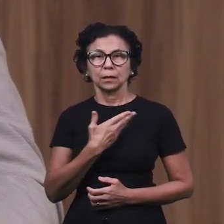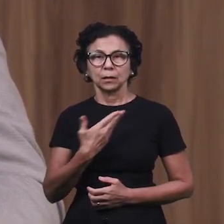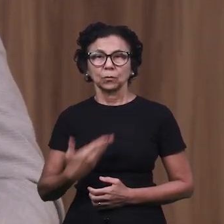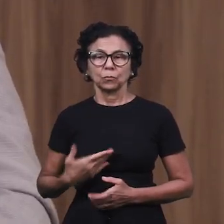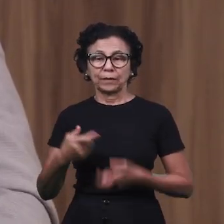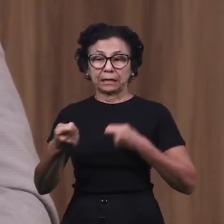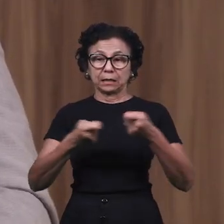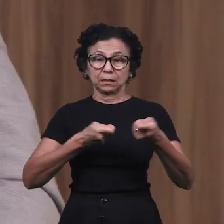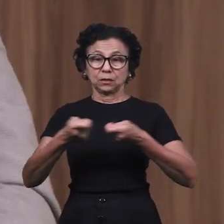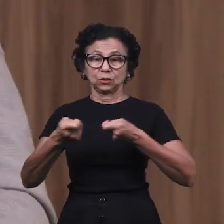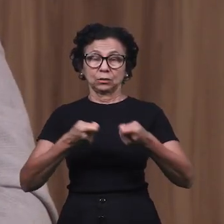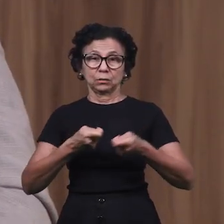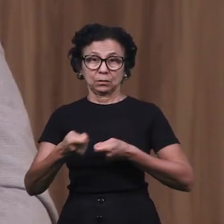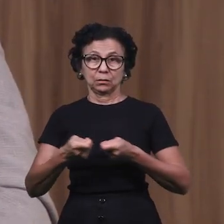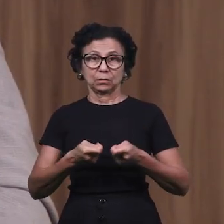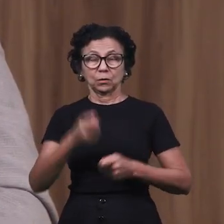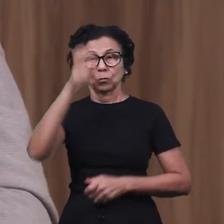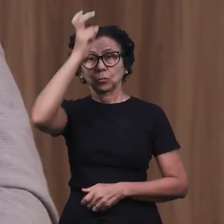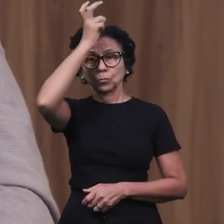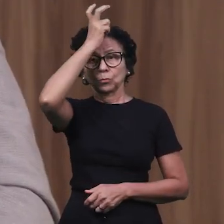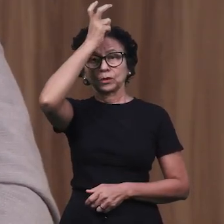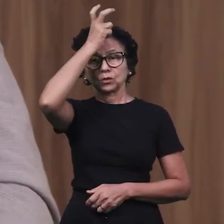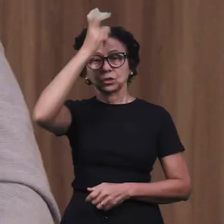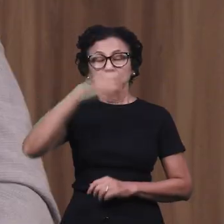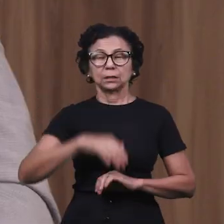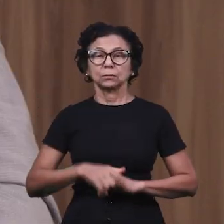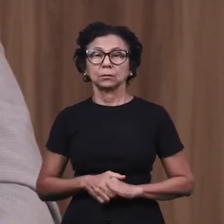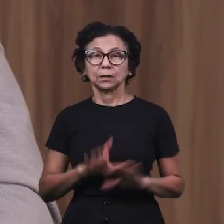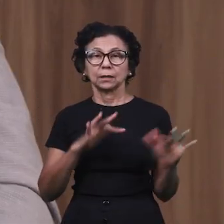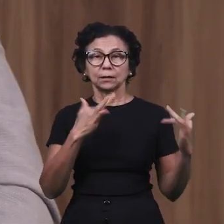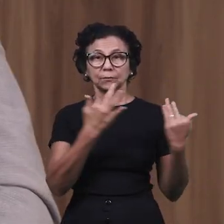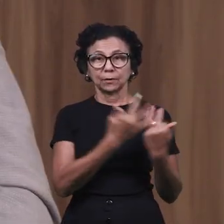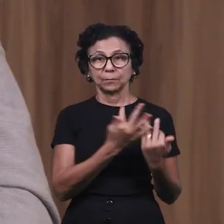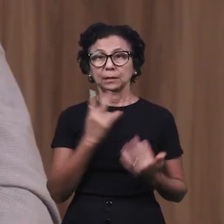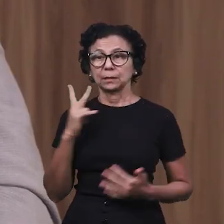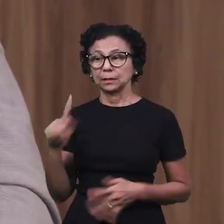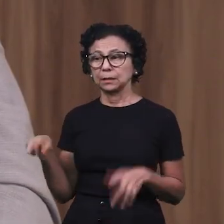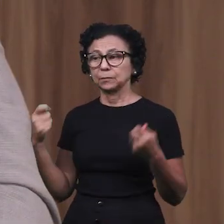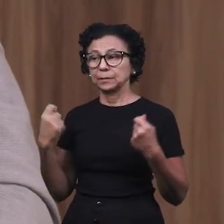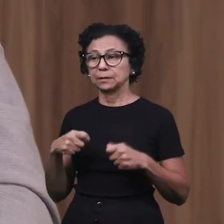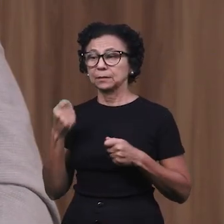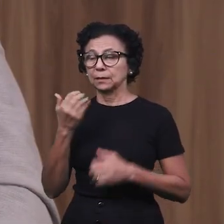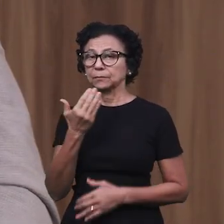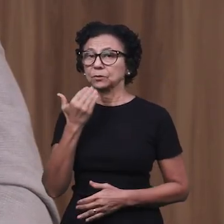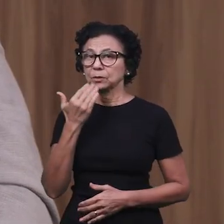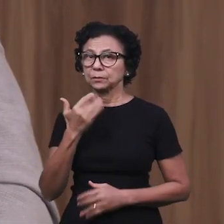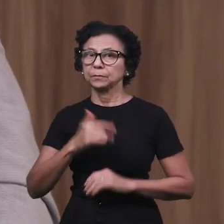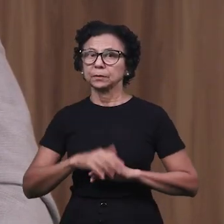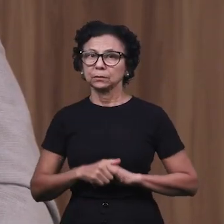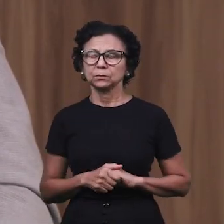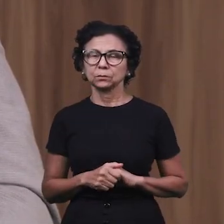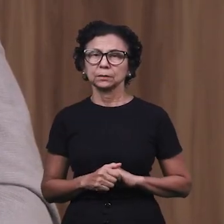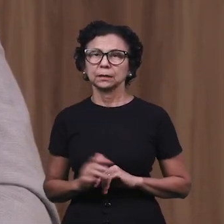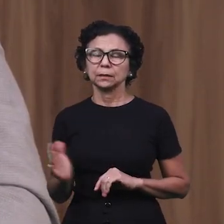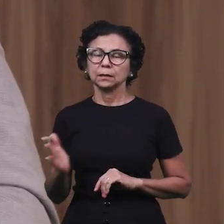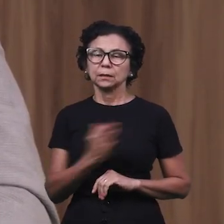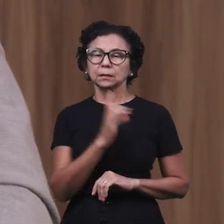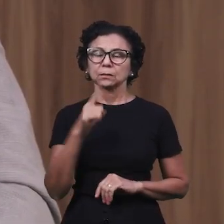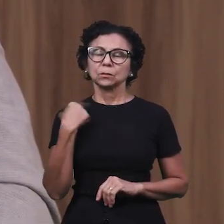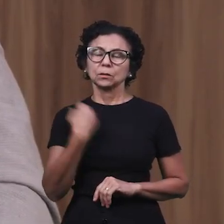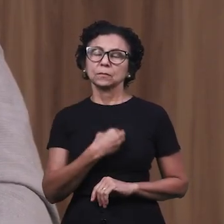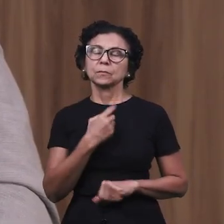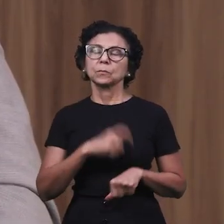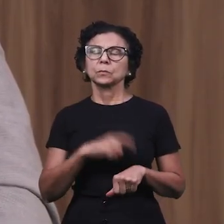o cenário, né, que nós estamos vivendo. Momentos difíceis, é o período que nós chamamos